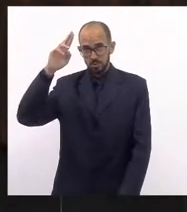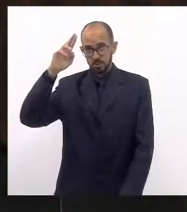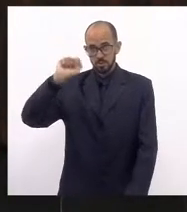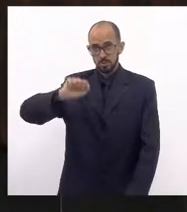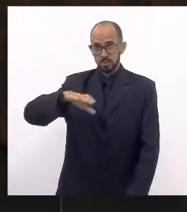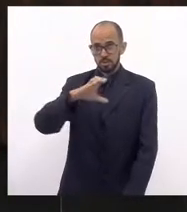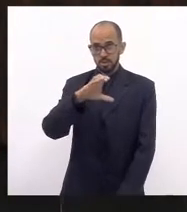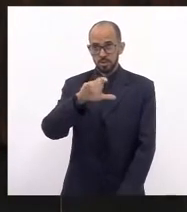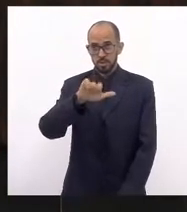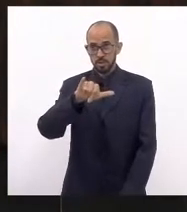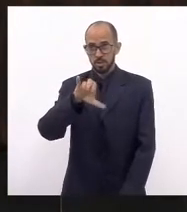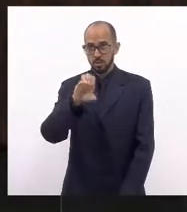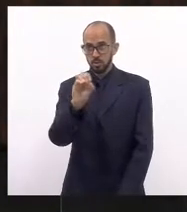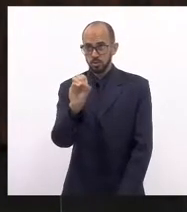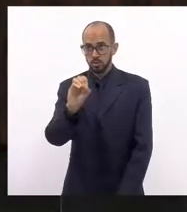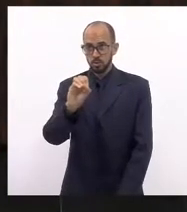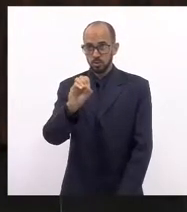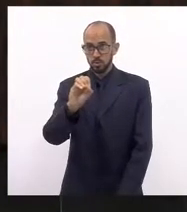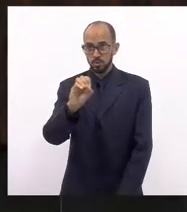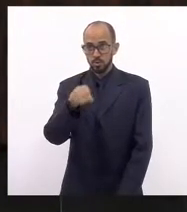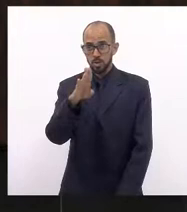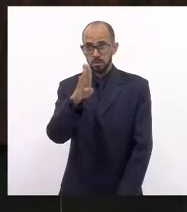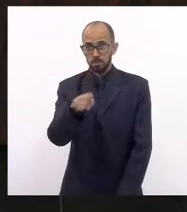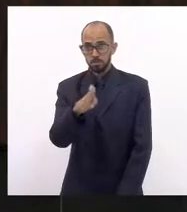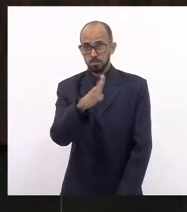Célio Lopes, bispo